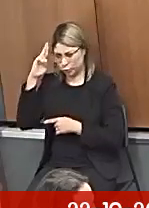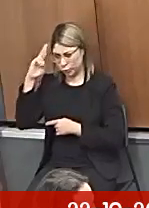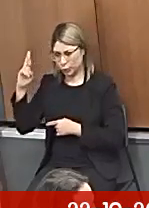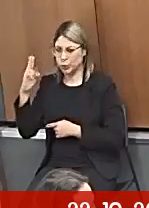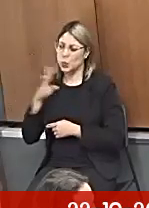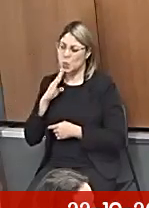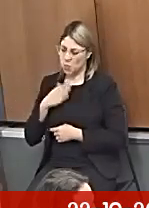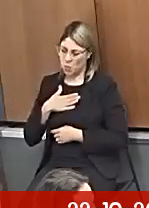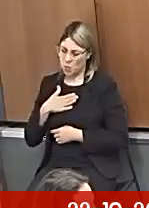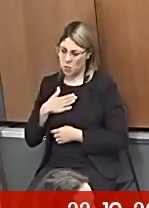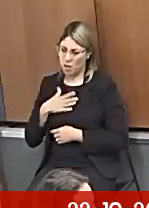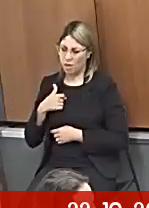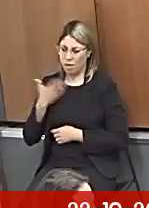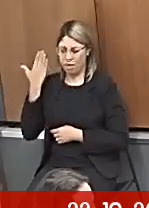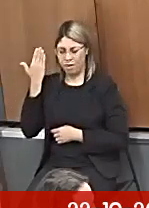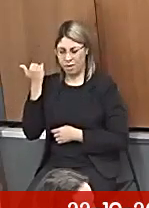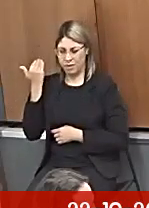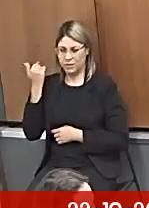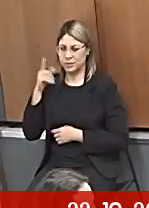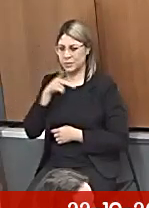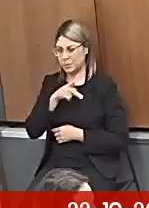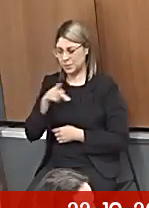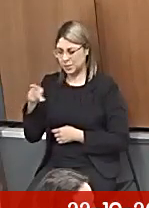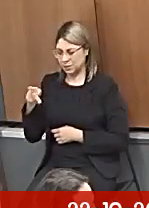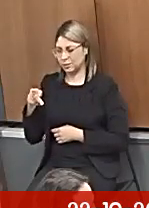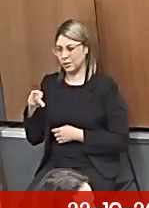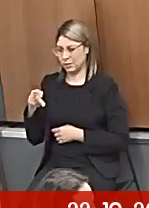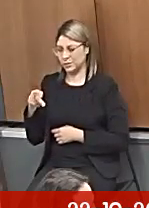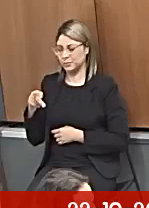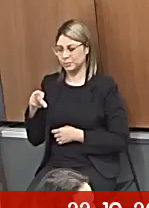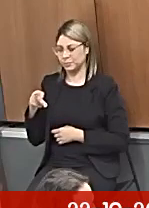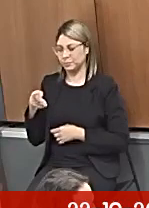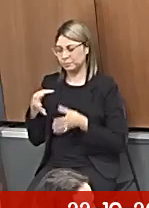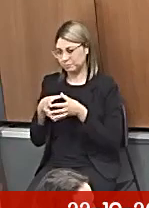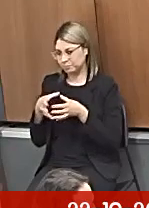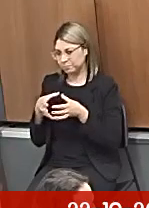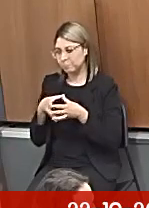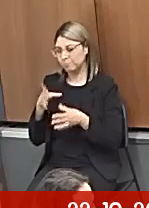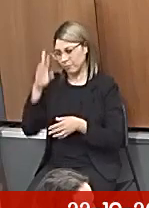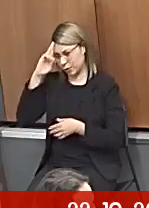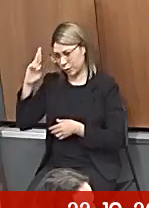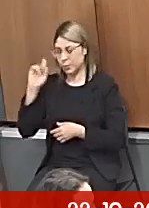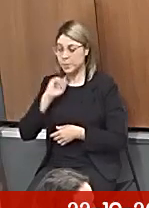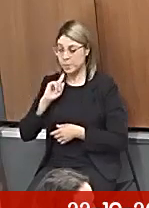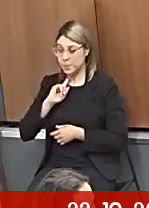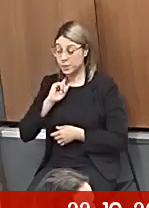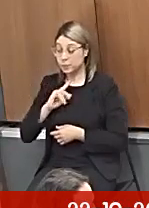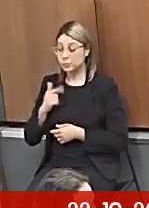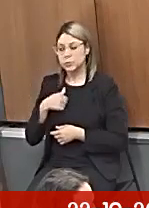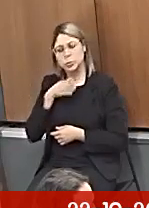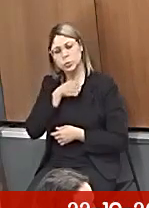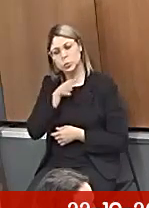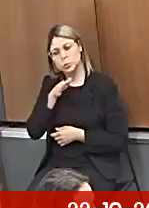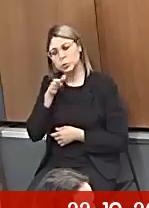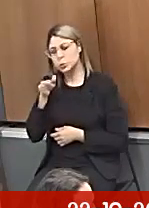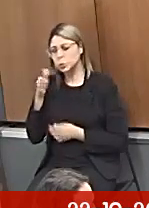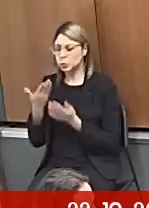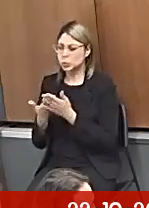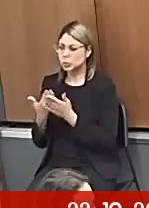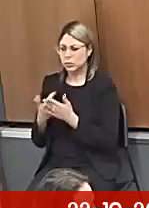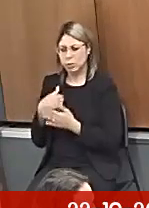diretores me conhecem. Eu fui presidente do Colegiado de Diretores de Minas Gerais e vejo